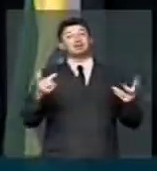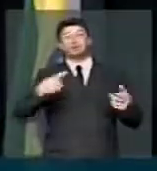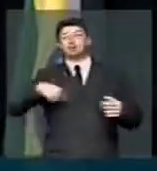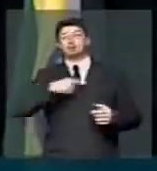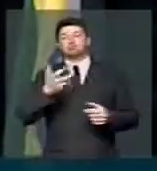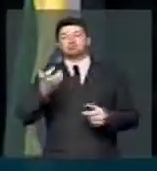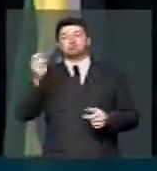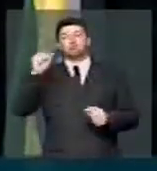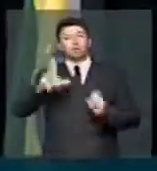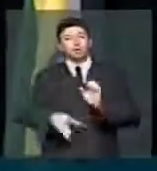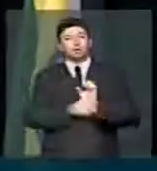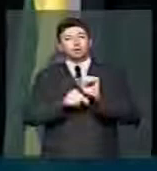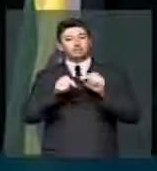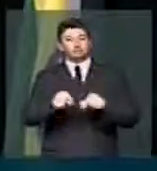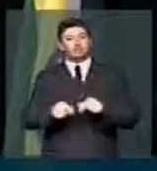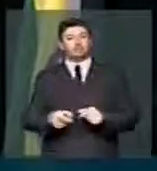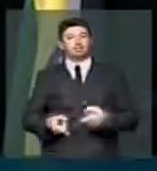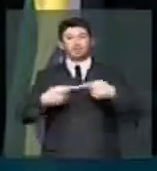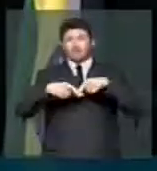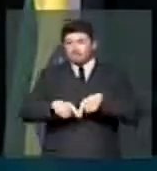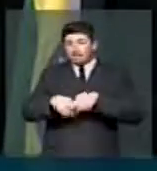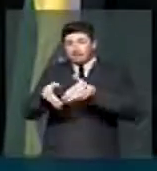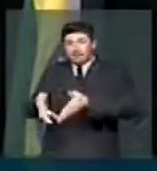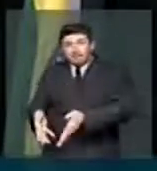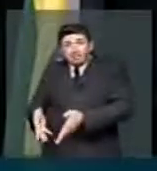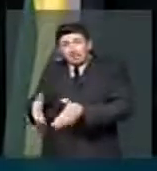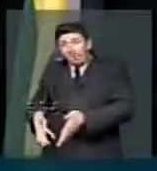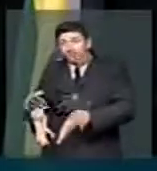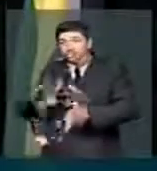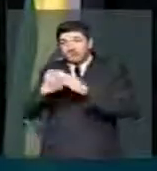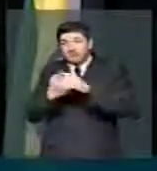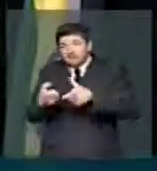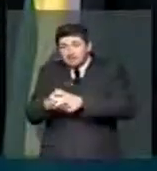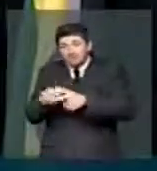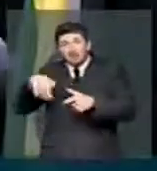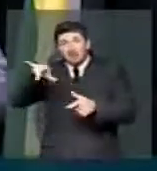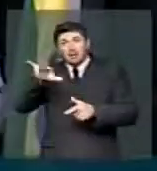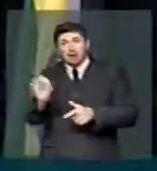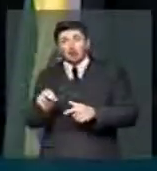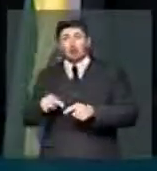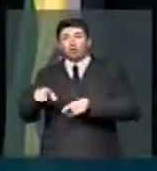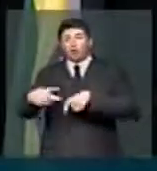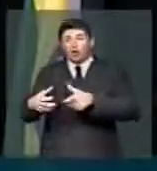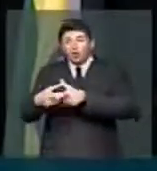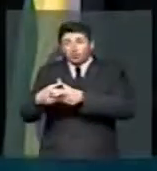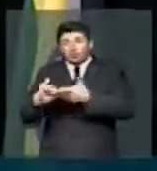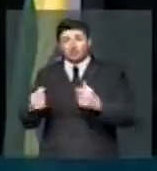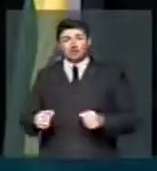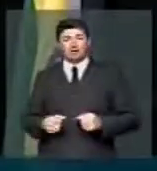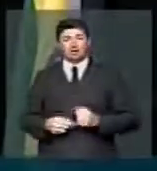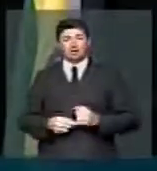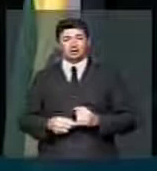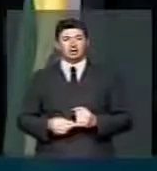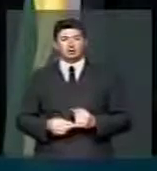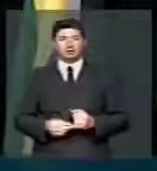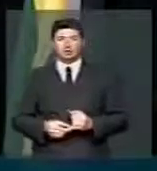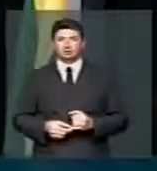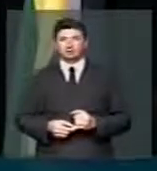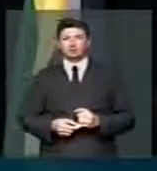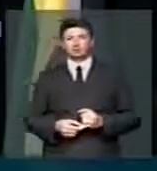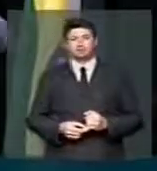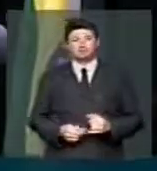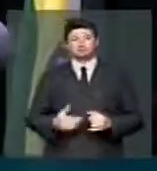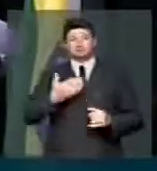estamos querendo com essa emenda? Que ele empreste para o pequeno, para o micro, para o pequeno produtor rural, para a pequena e microempresa